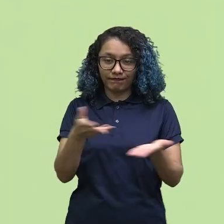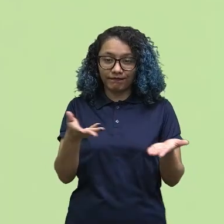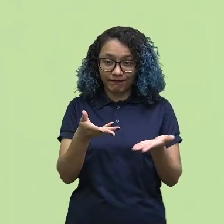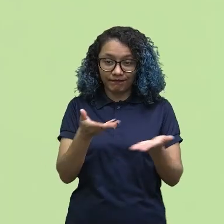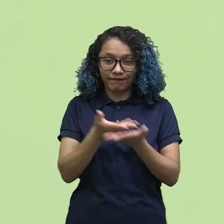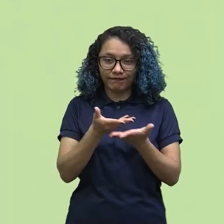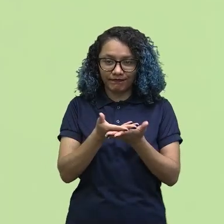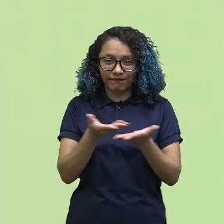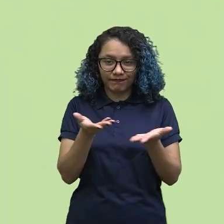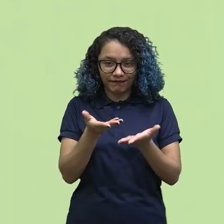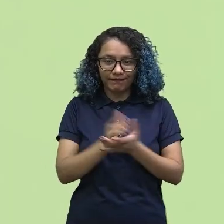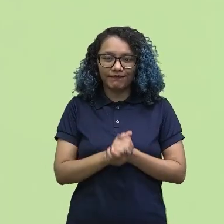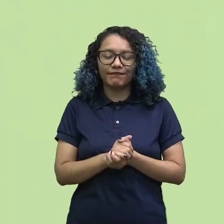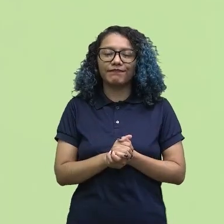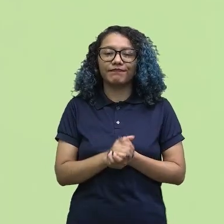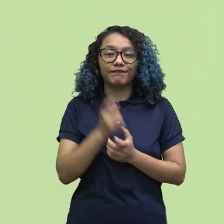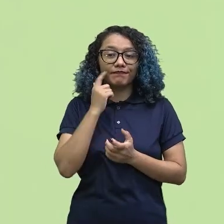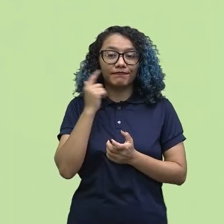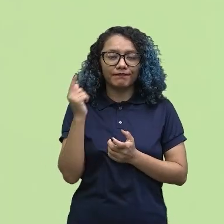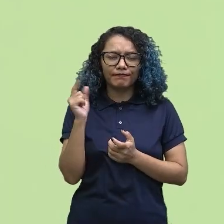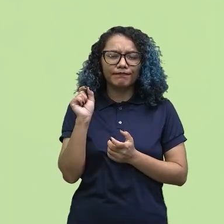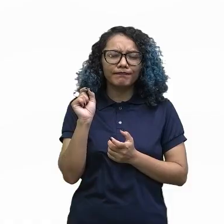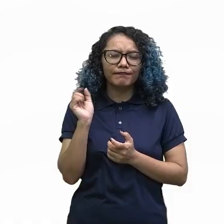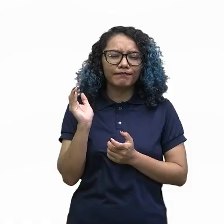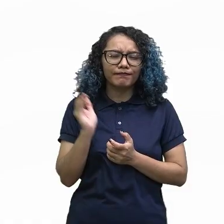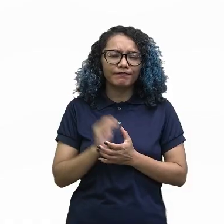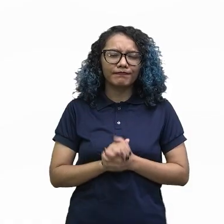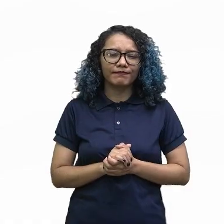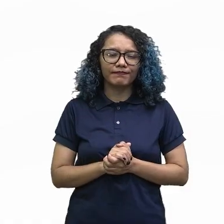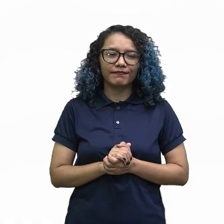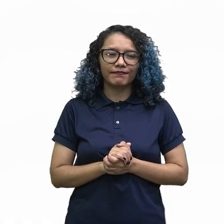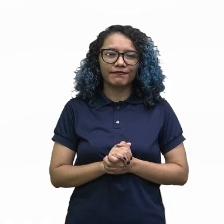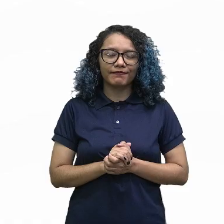aula. Então, vamos ver o que nós teremos.